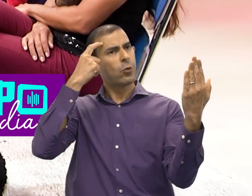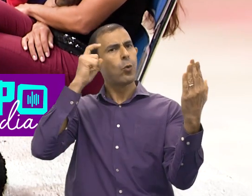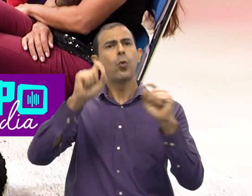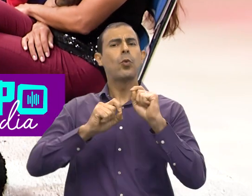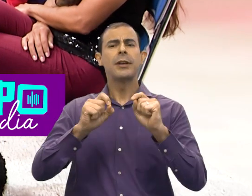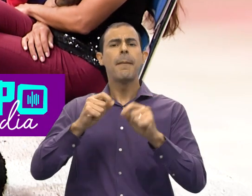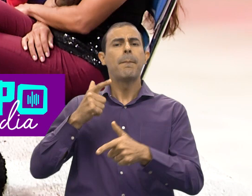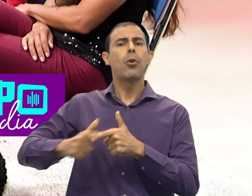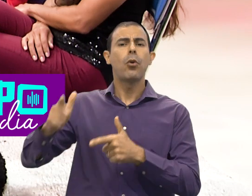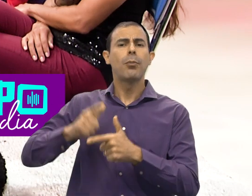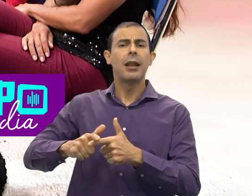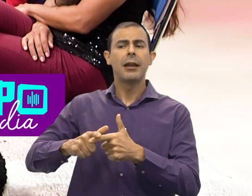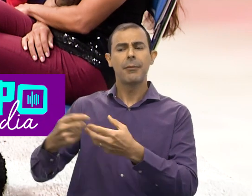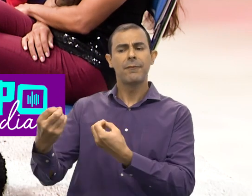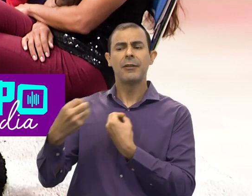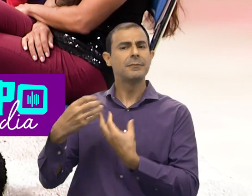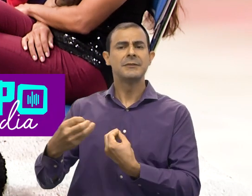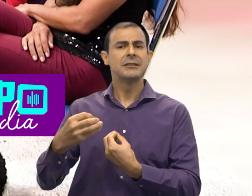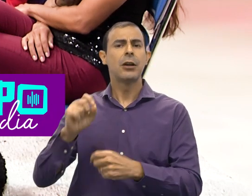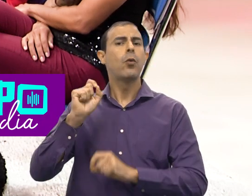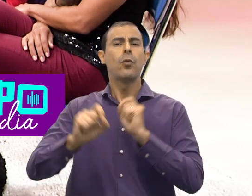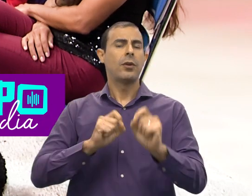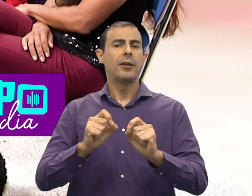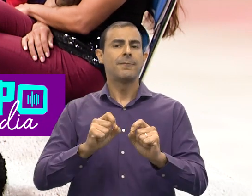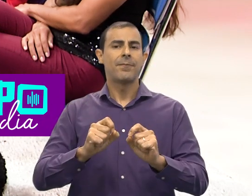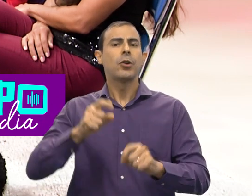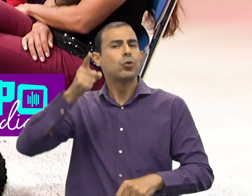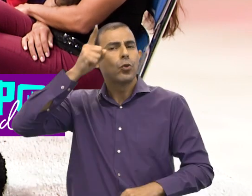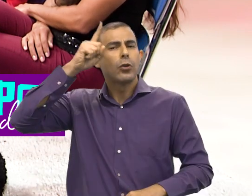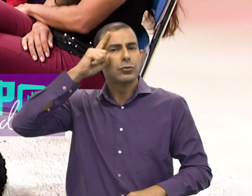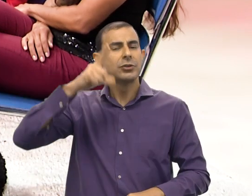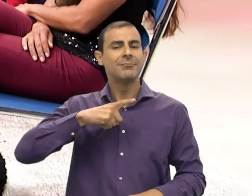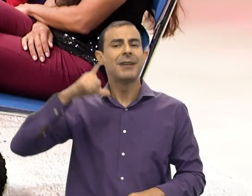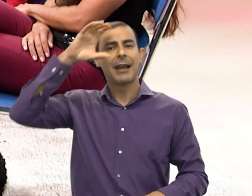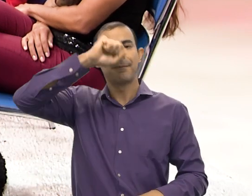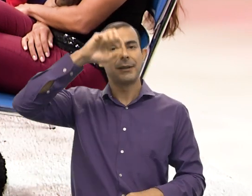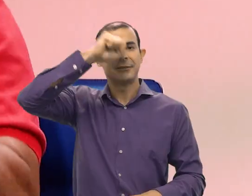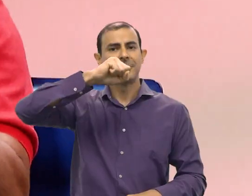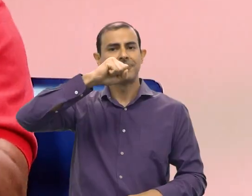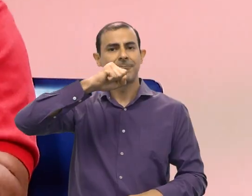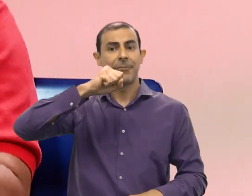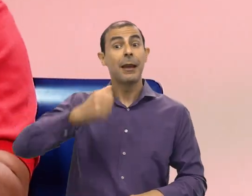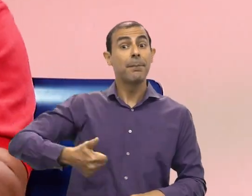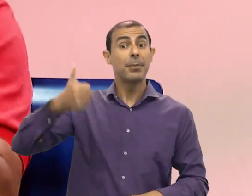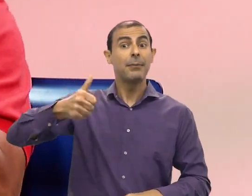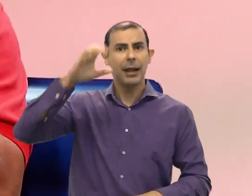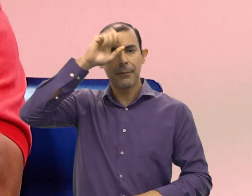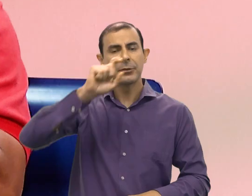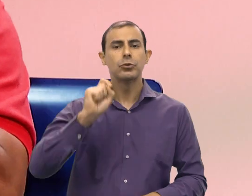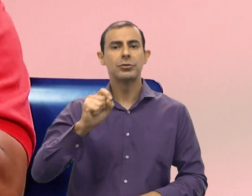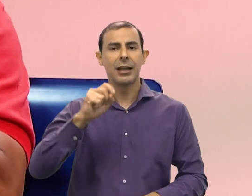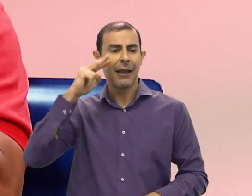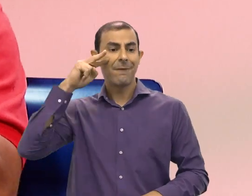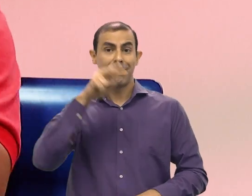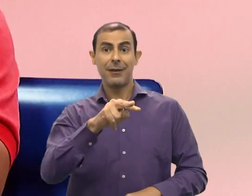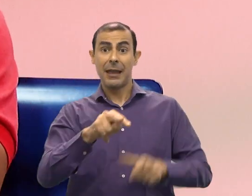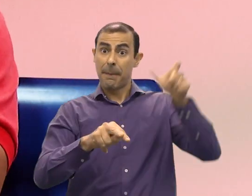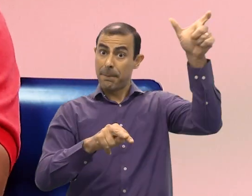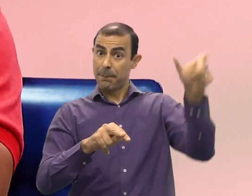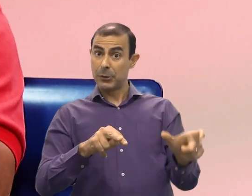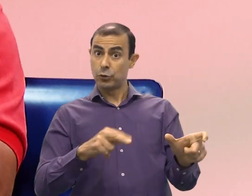essa diversidade teria para me ensinar. E ele me ensinou muito, e me ensina todos os dias. A primeira delas é olhar para o próximo com